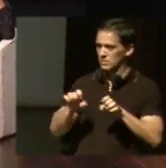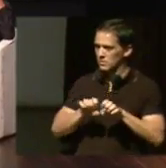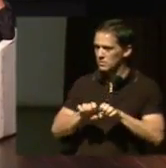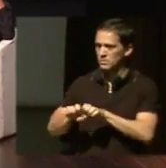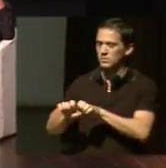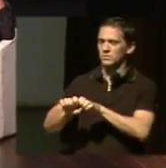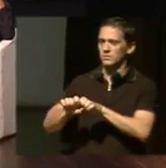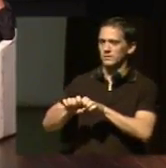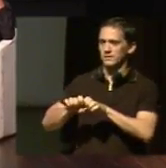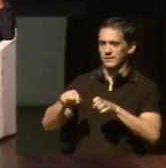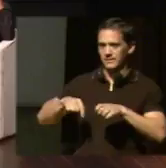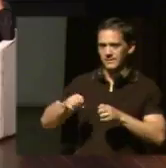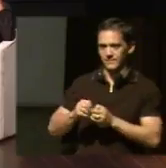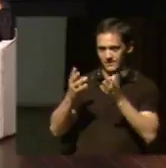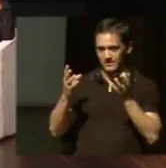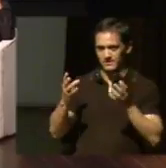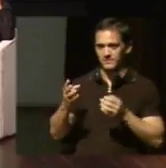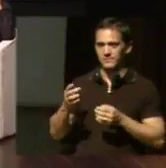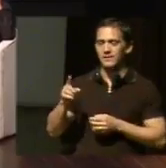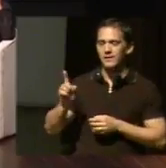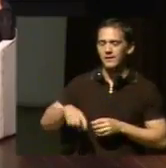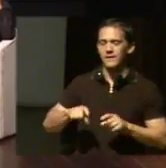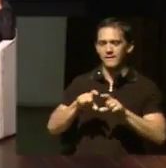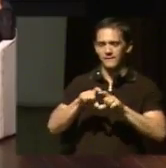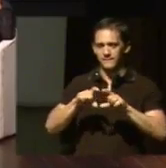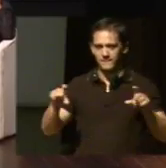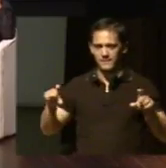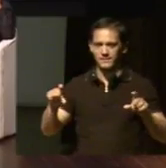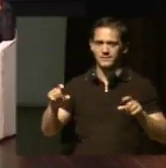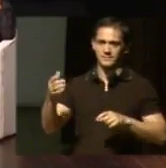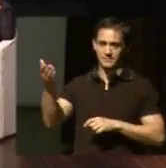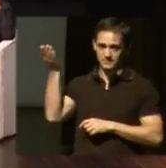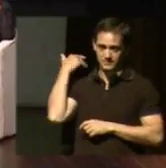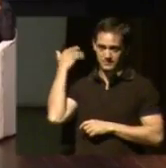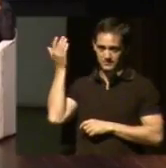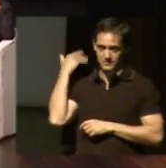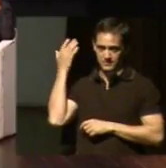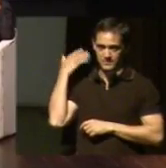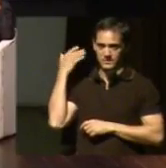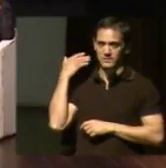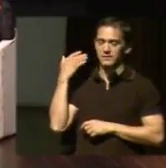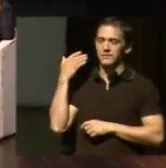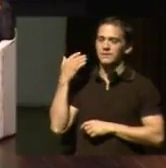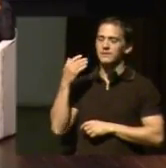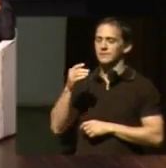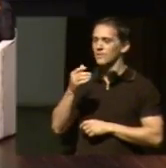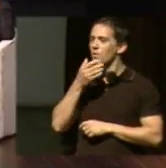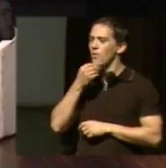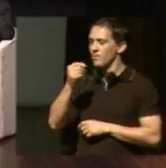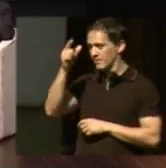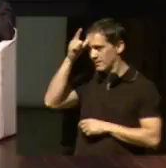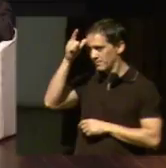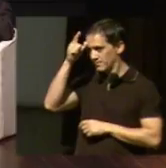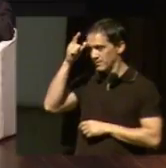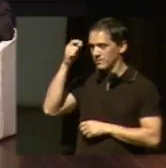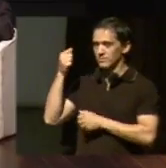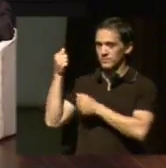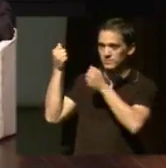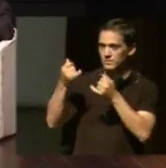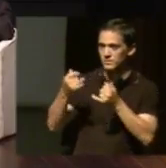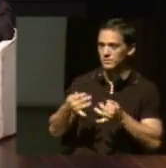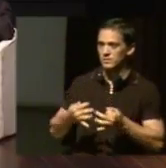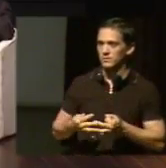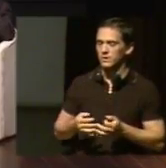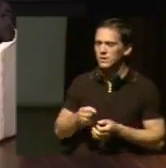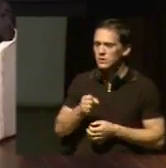evento, era uma frase que o Hans Thome, um grande gerontólogo alemão, falou, que envelhecimento